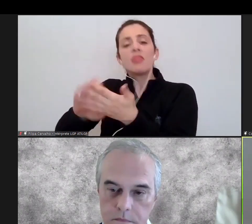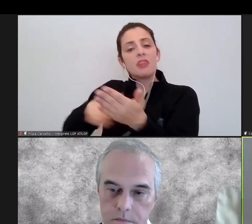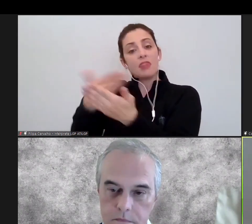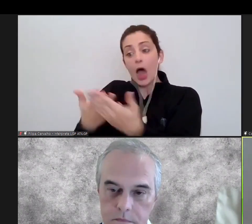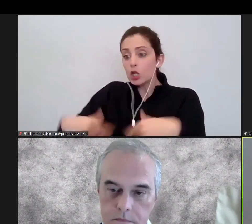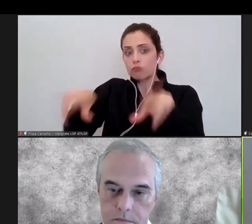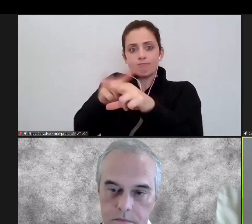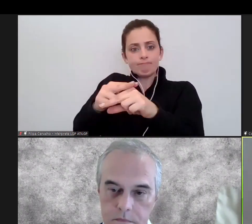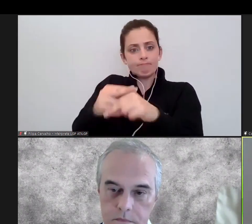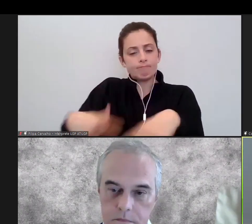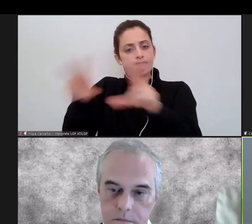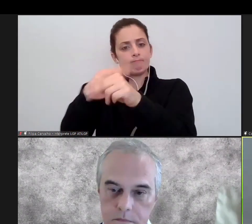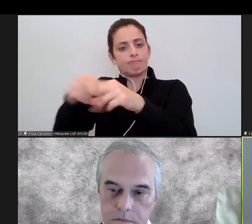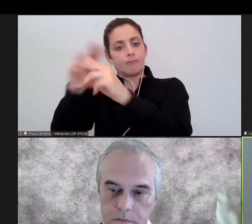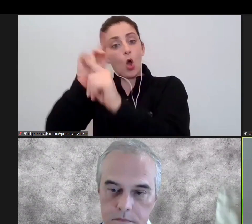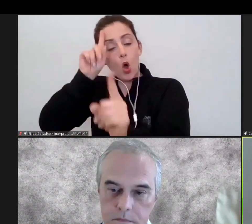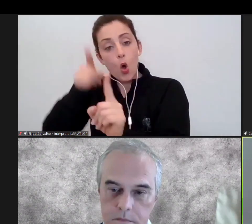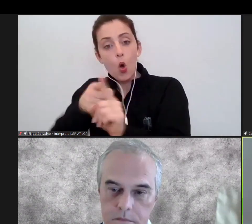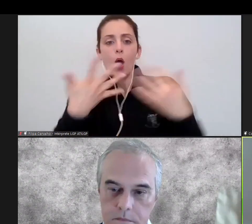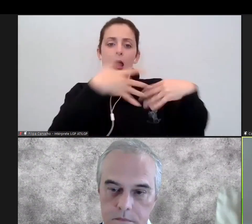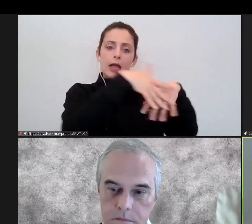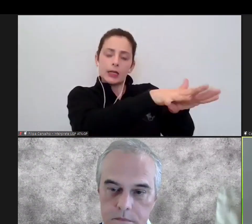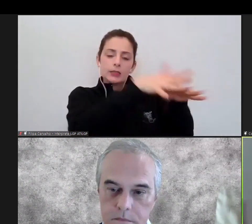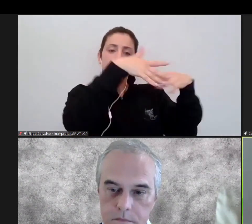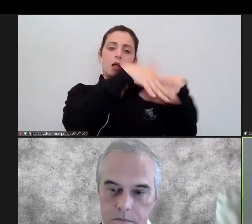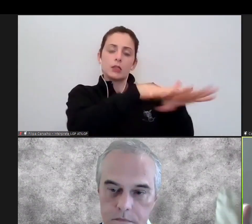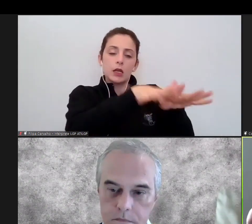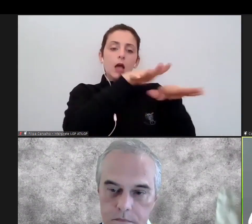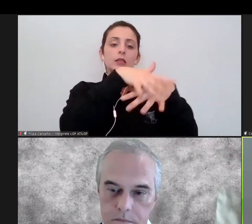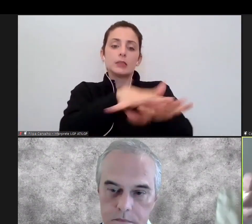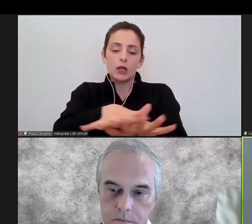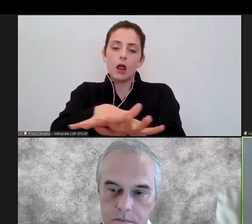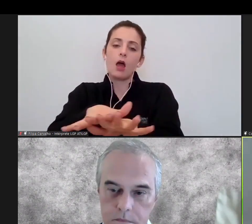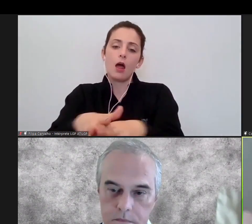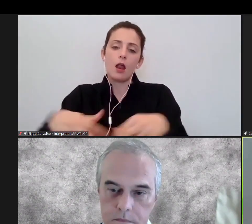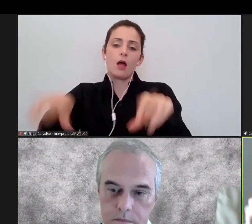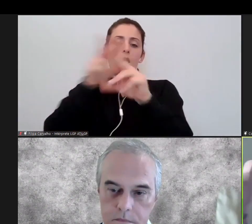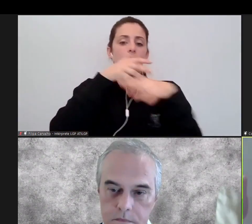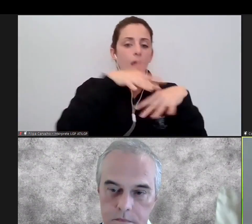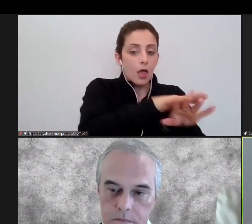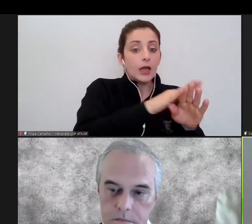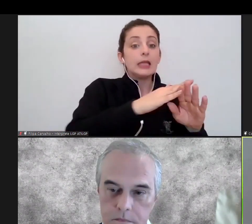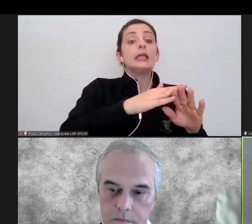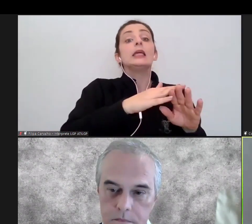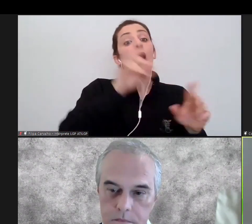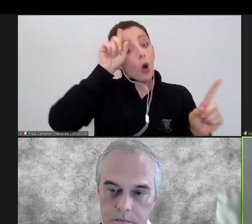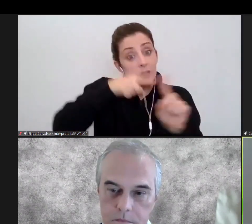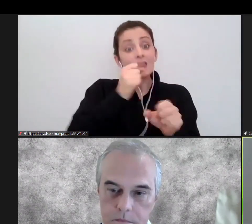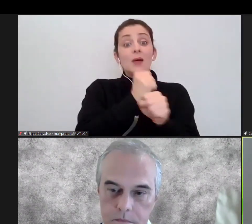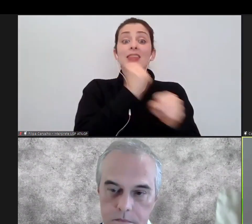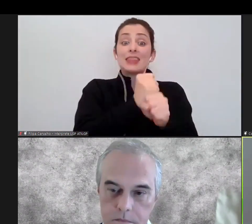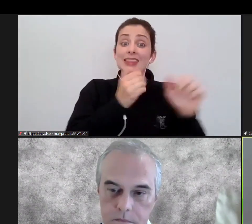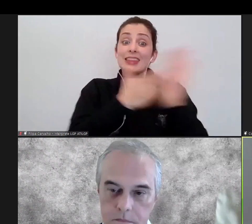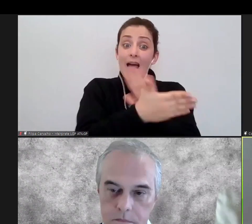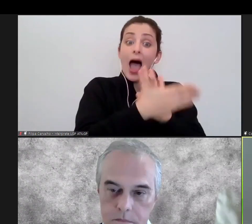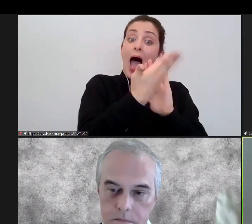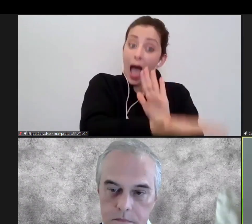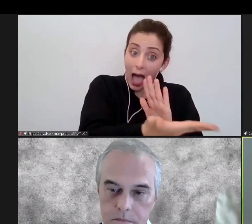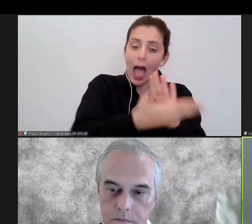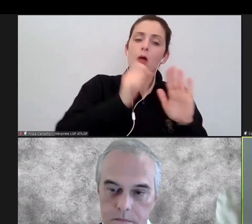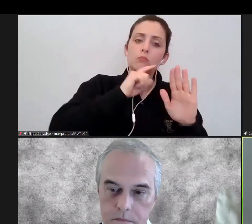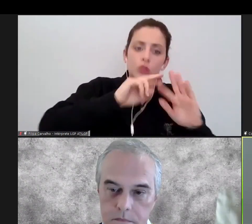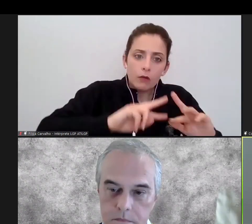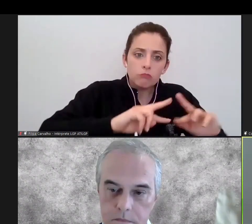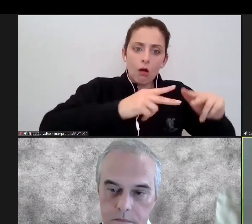então aqui integrar estes ou seja, conseguir progredir, não é? E crescer naquelas que são as suas